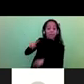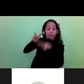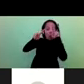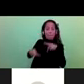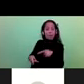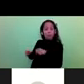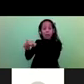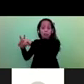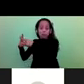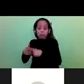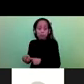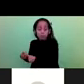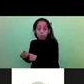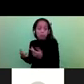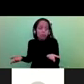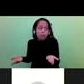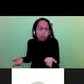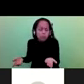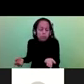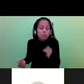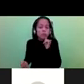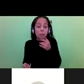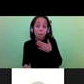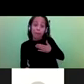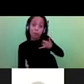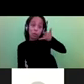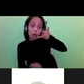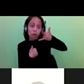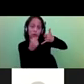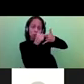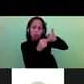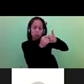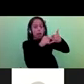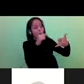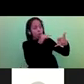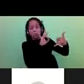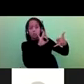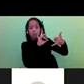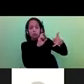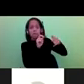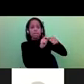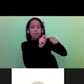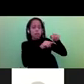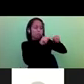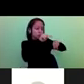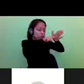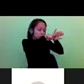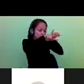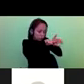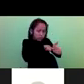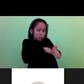O meu celular, eu consigo programar para ele fazer escaneamento, por